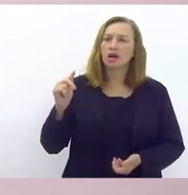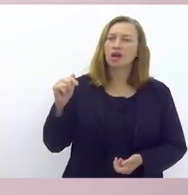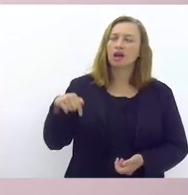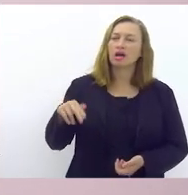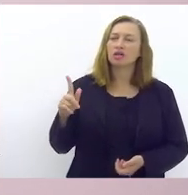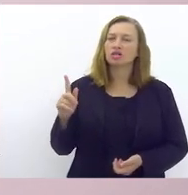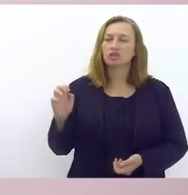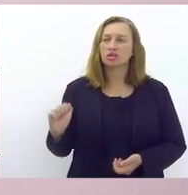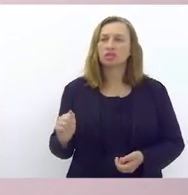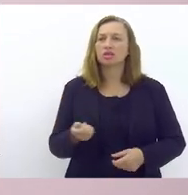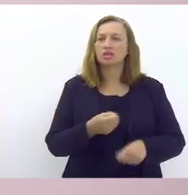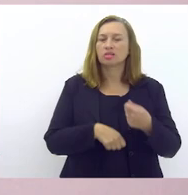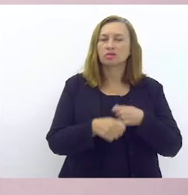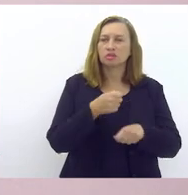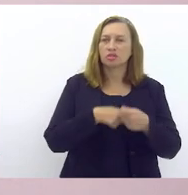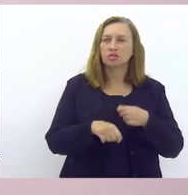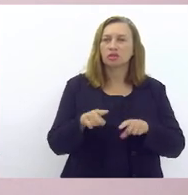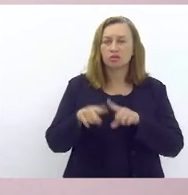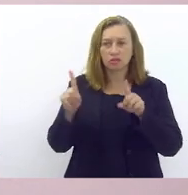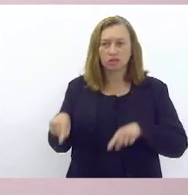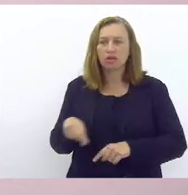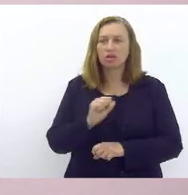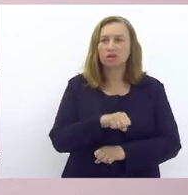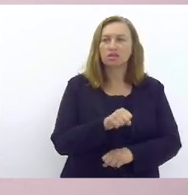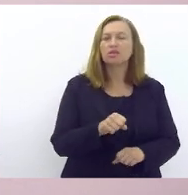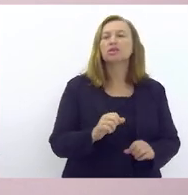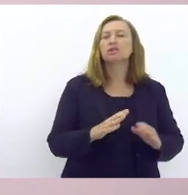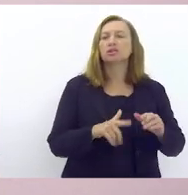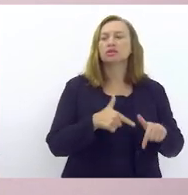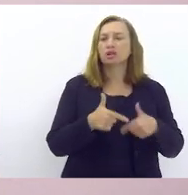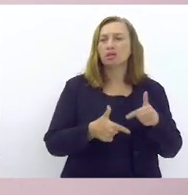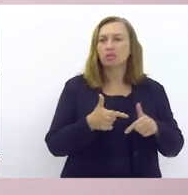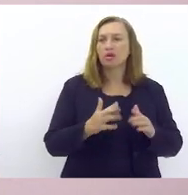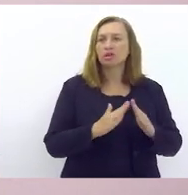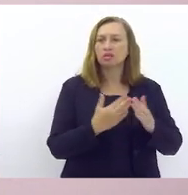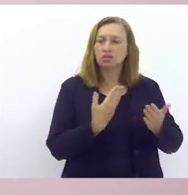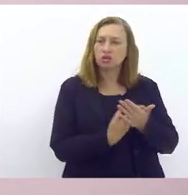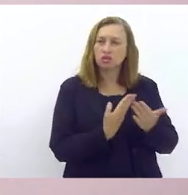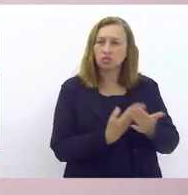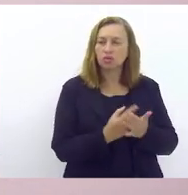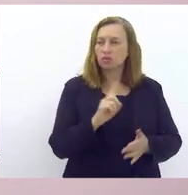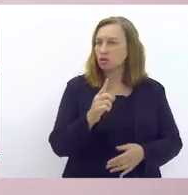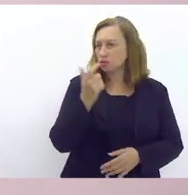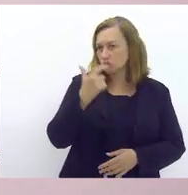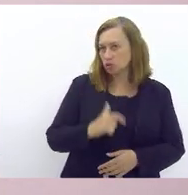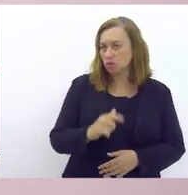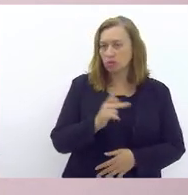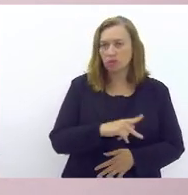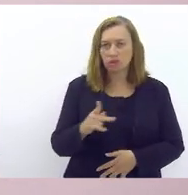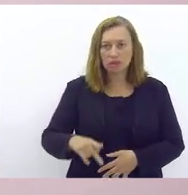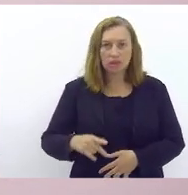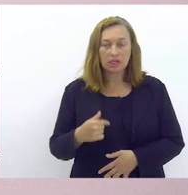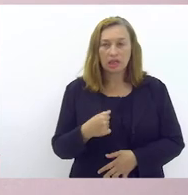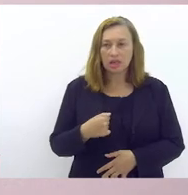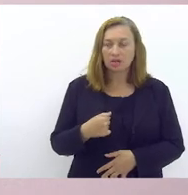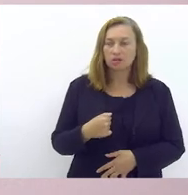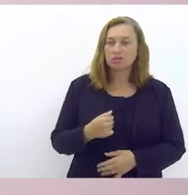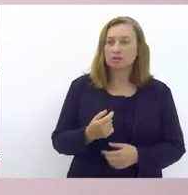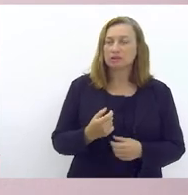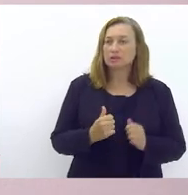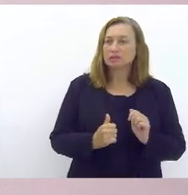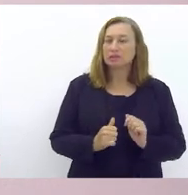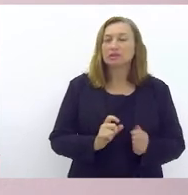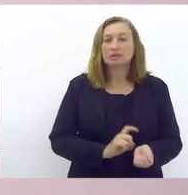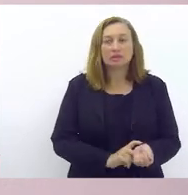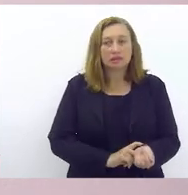funcionária administrativa, sim, trabalho em escola, não sou professora, e aí, eu estou muito, assim, muito agoniada